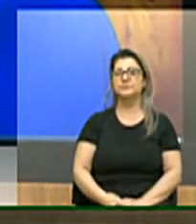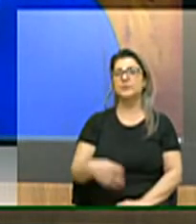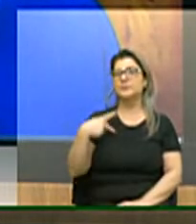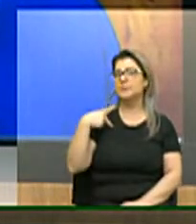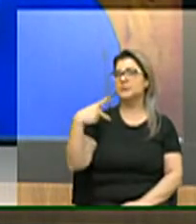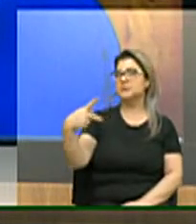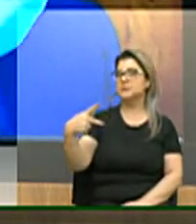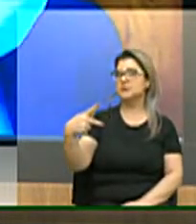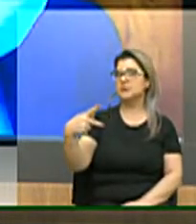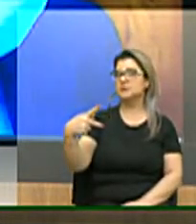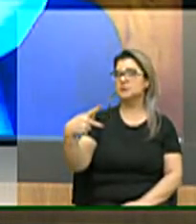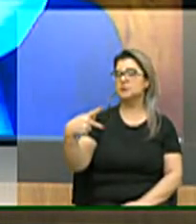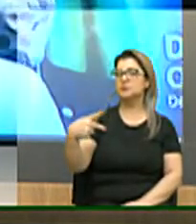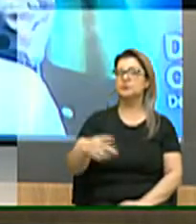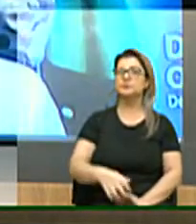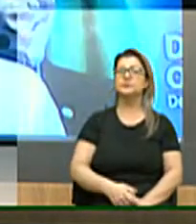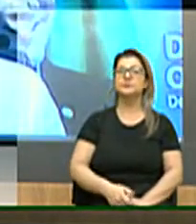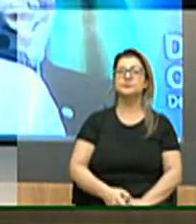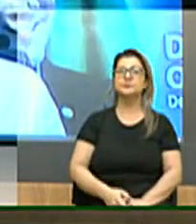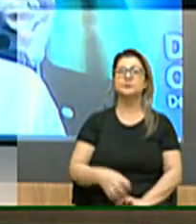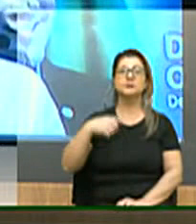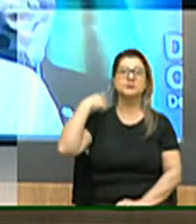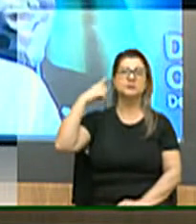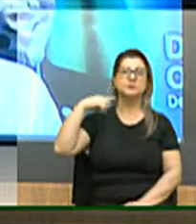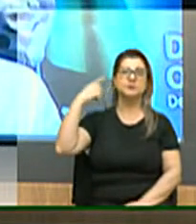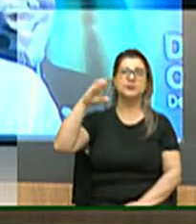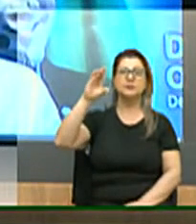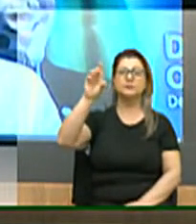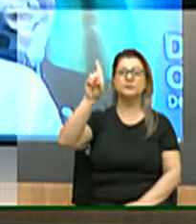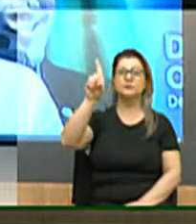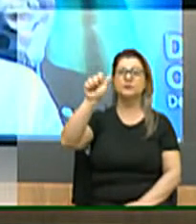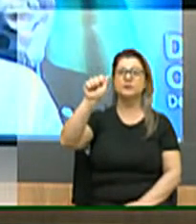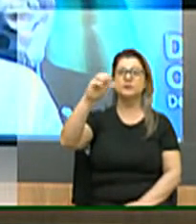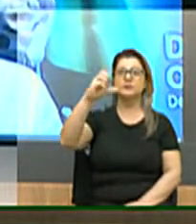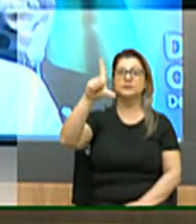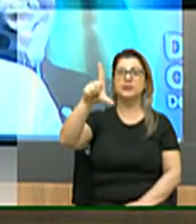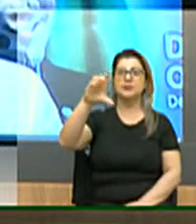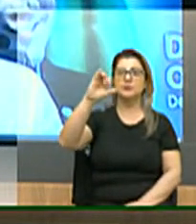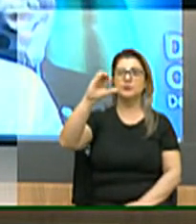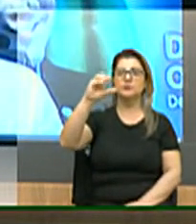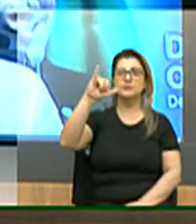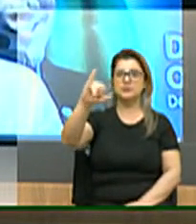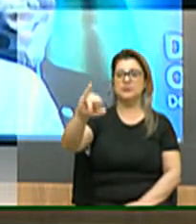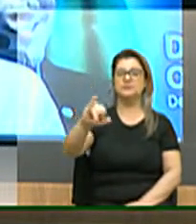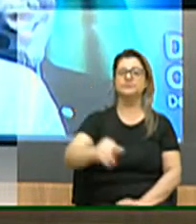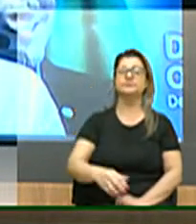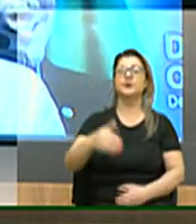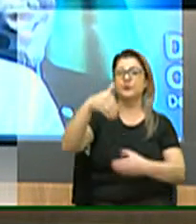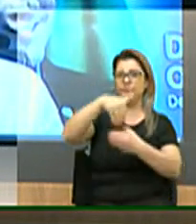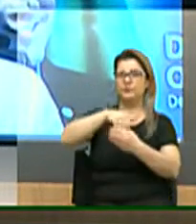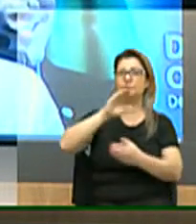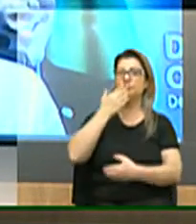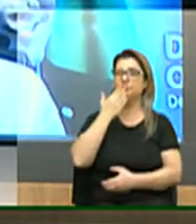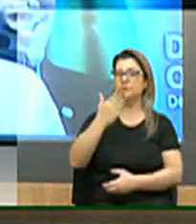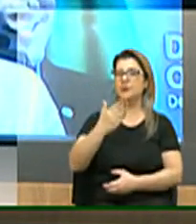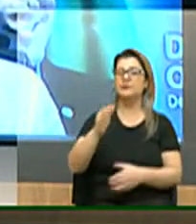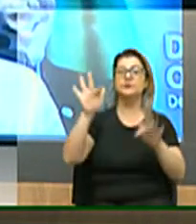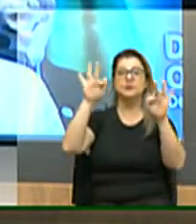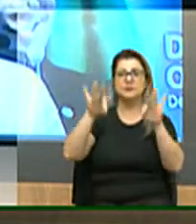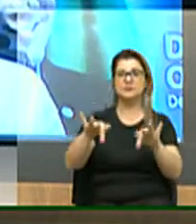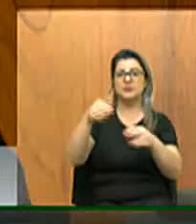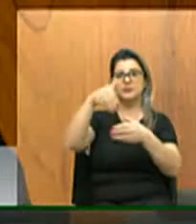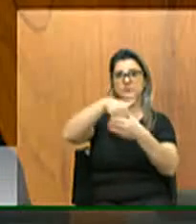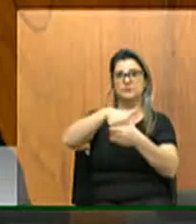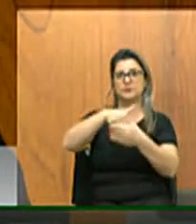Presidente, deputado Dalcio, o senhor colheu meu voto aí? Sim, colhi, ok, tudo certo. Favorável, tá bom, obrigado, desculpa. Encerrado a